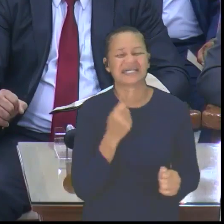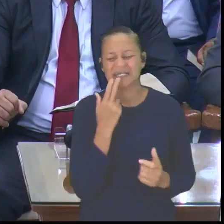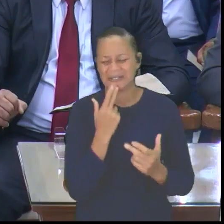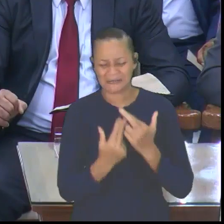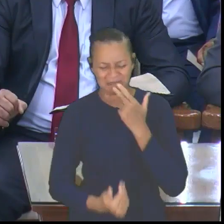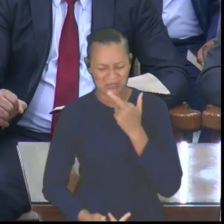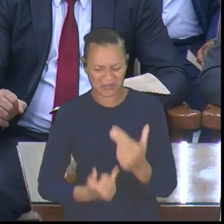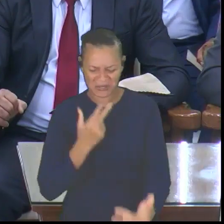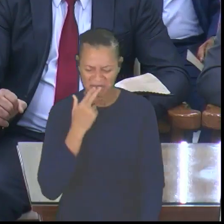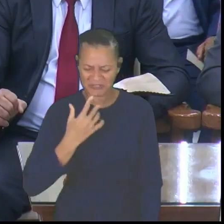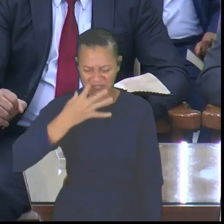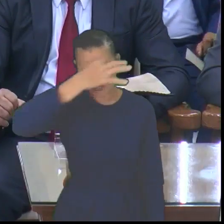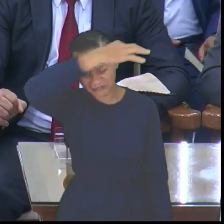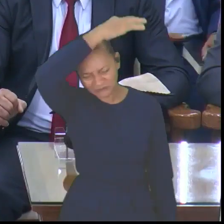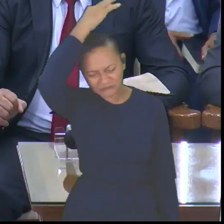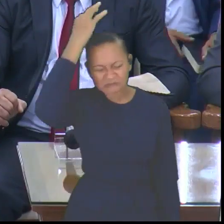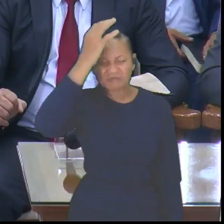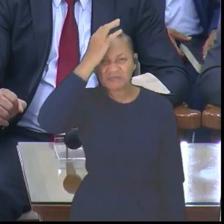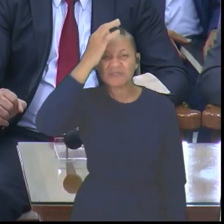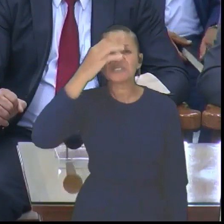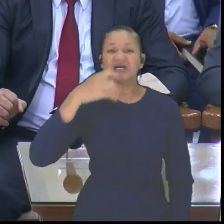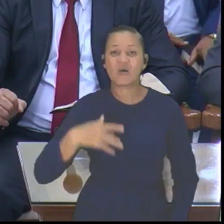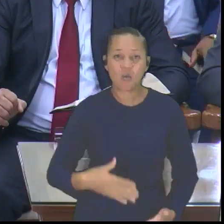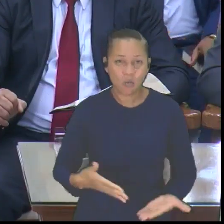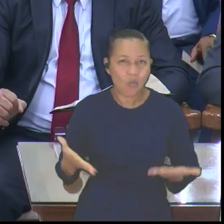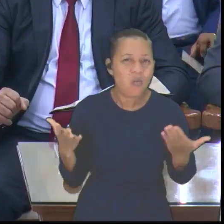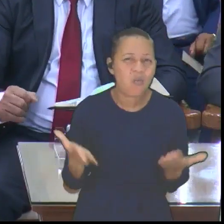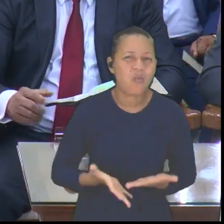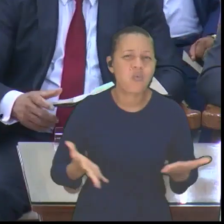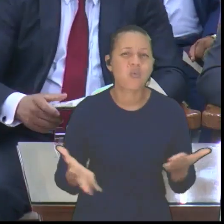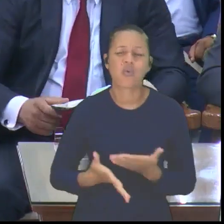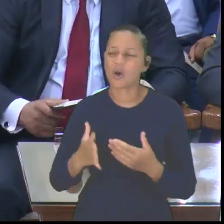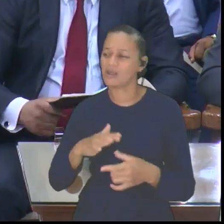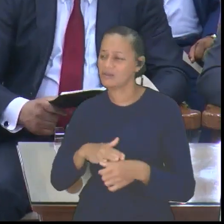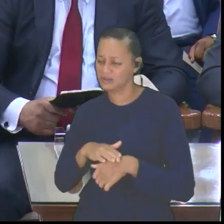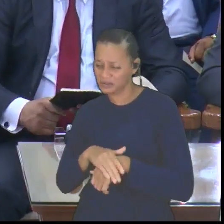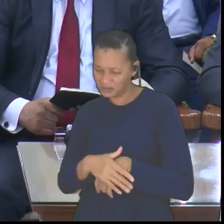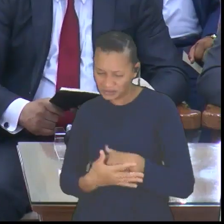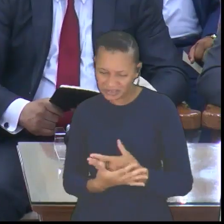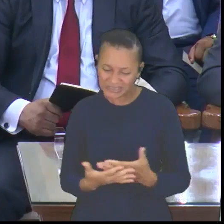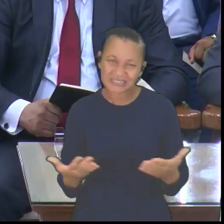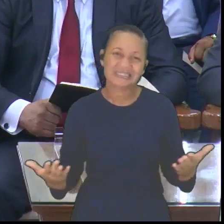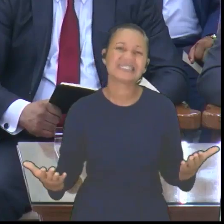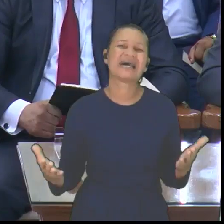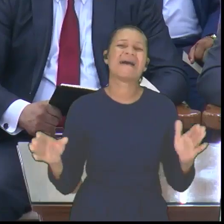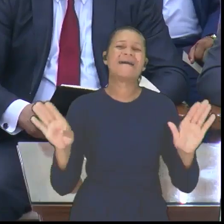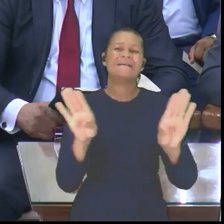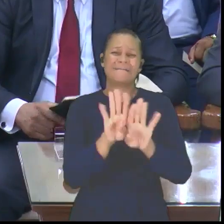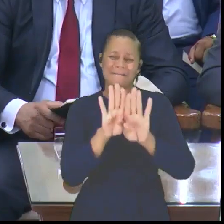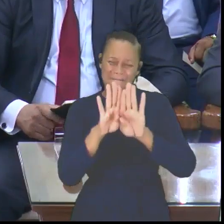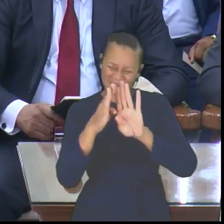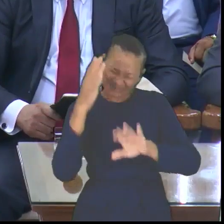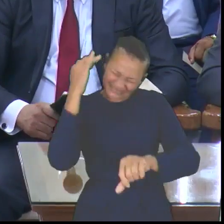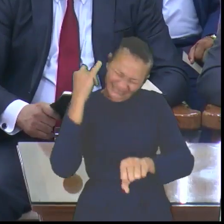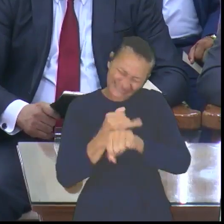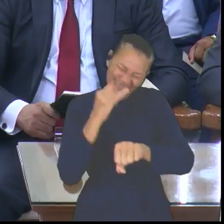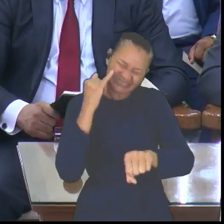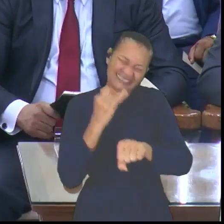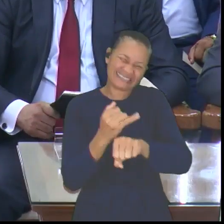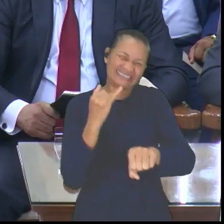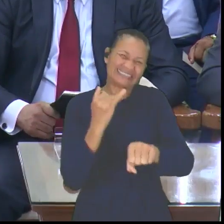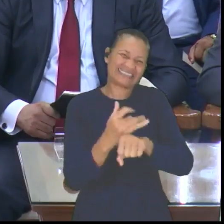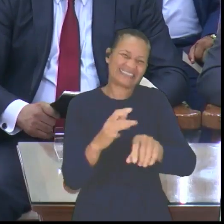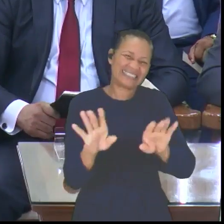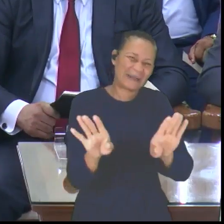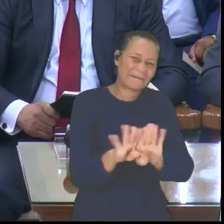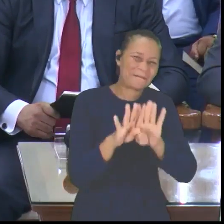Orabaia, soremicai. Ainda esta noite, aquela porta de ferro vai ter que se